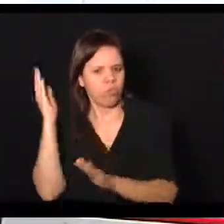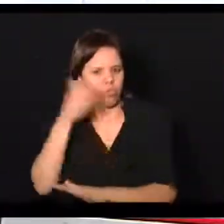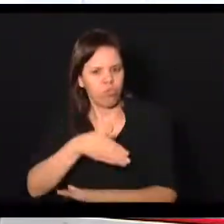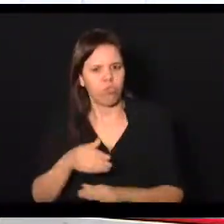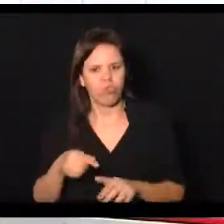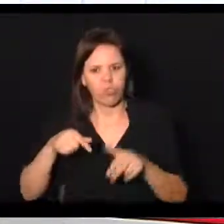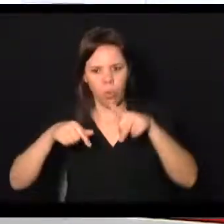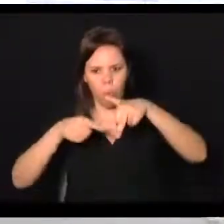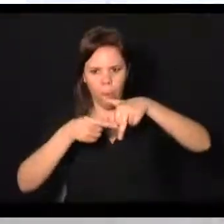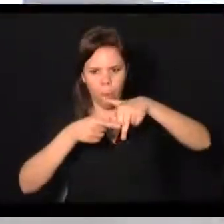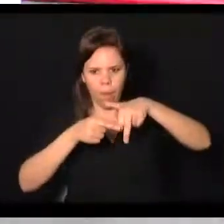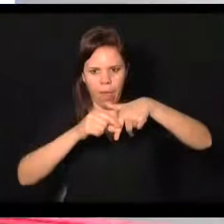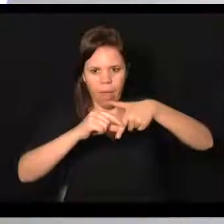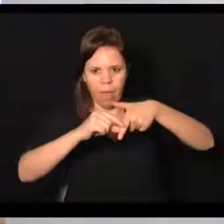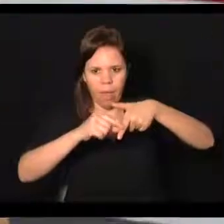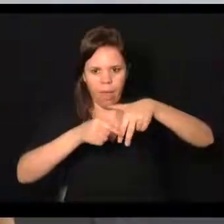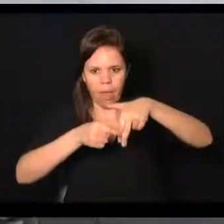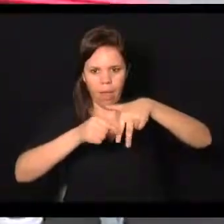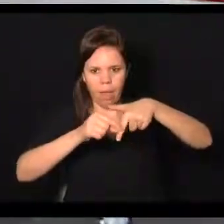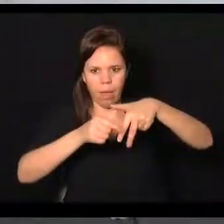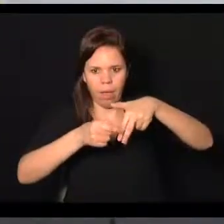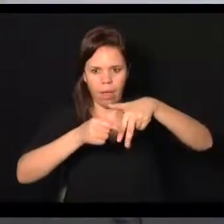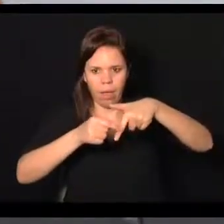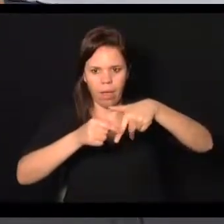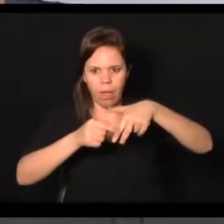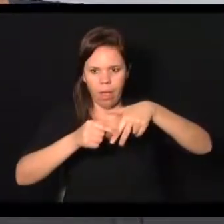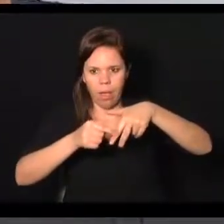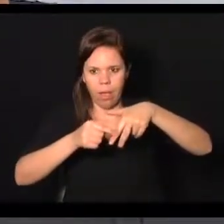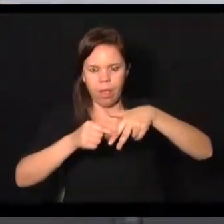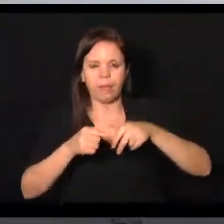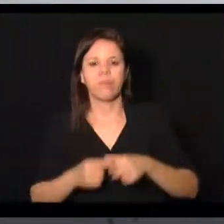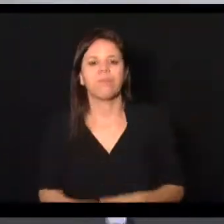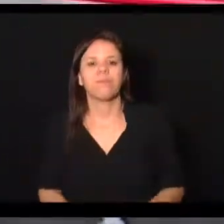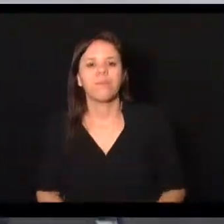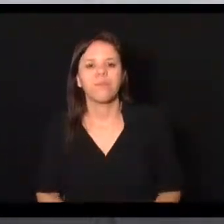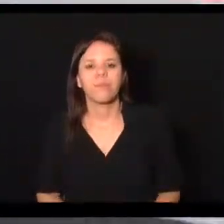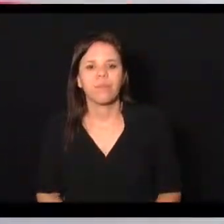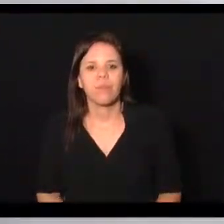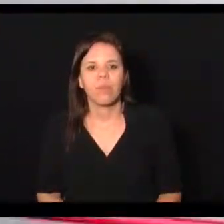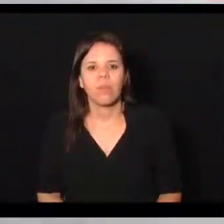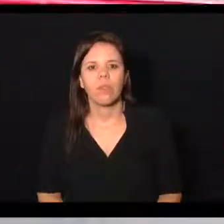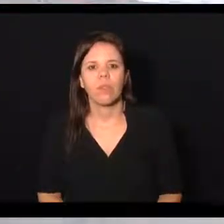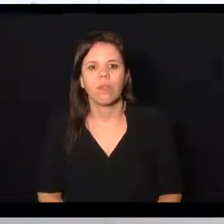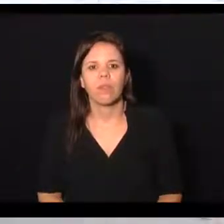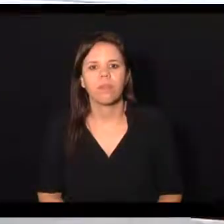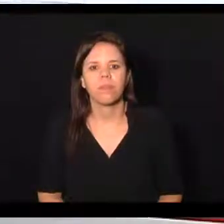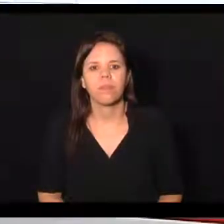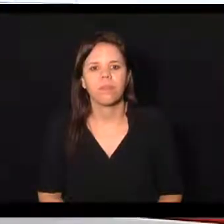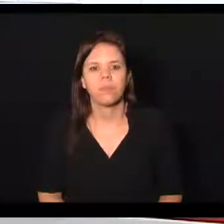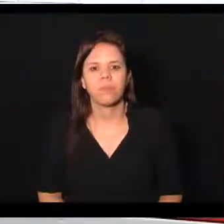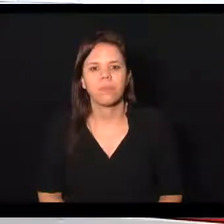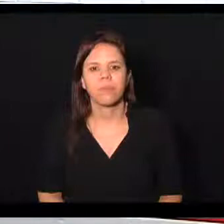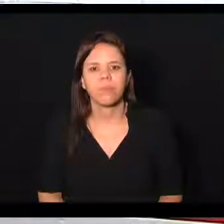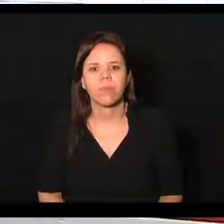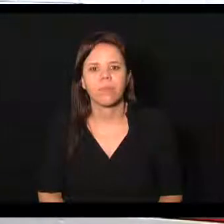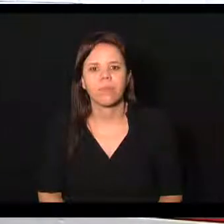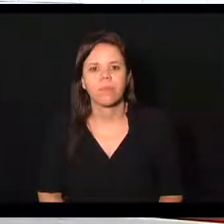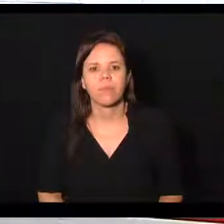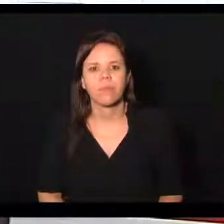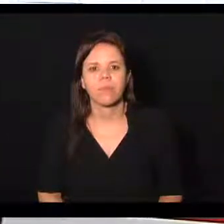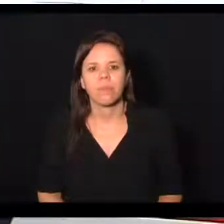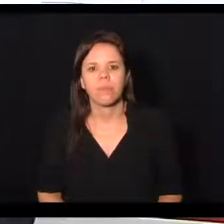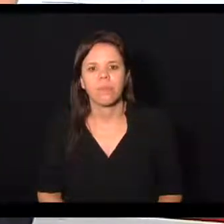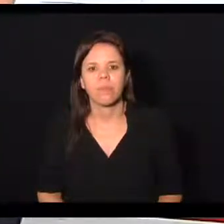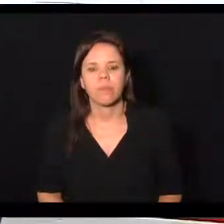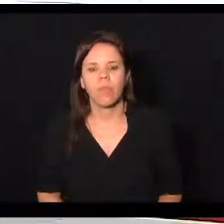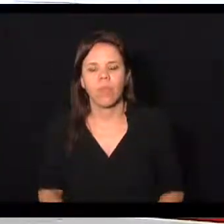pé e gira o quadril. Isso. Assim. Isso. E os cruzados? Cruzado com a mão esquerda, é um golpe de fora para dentro.